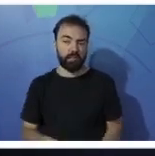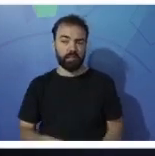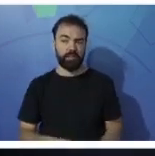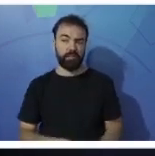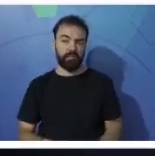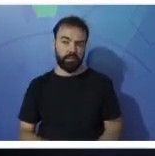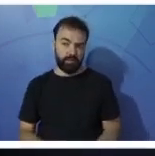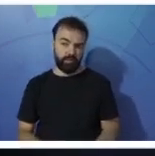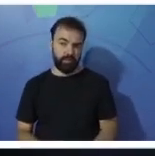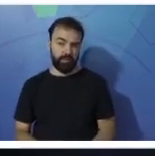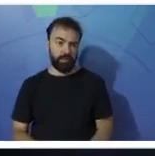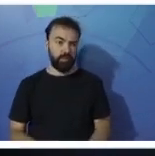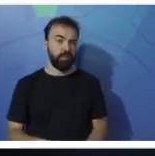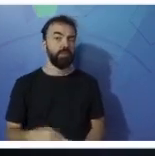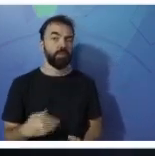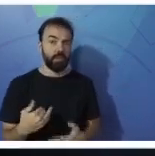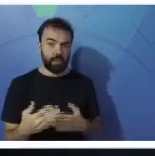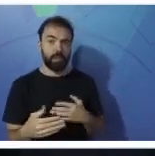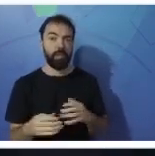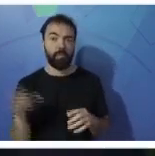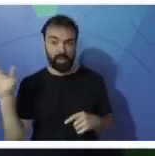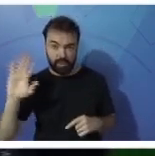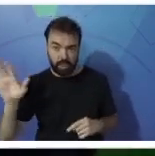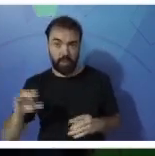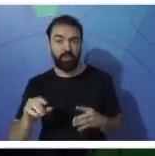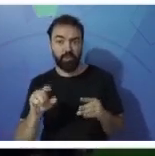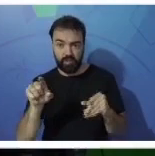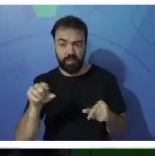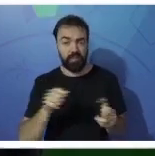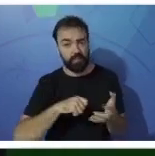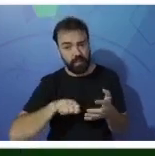ok? Coloca a despedida e o seu nome.